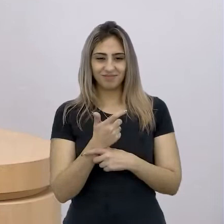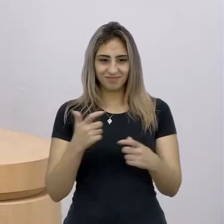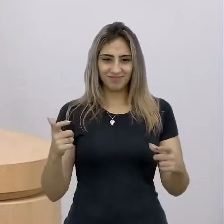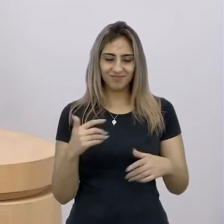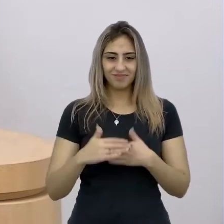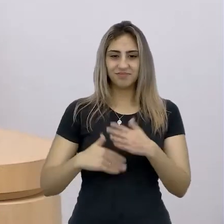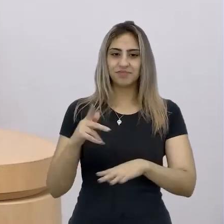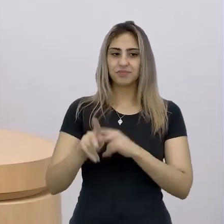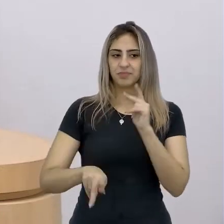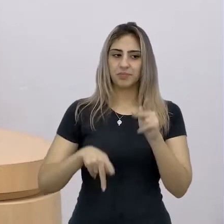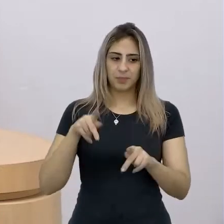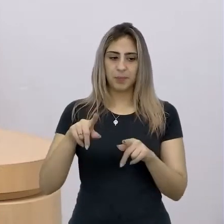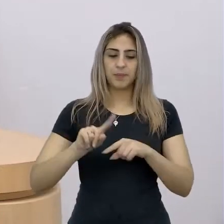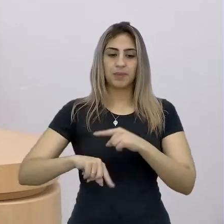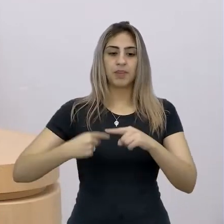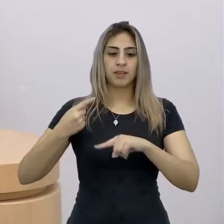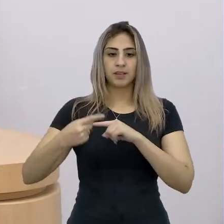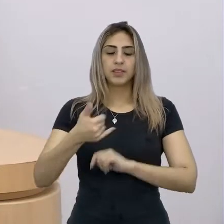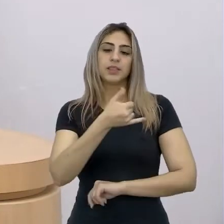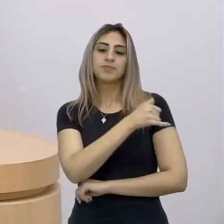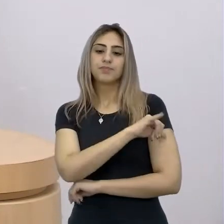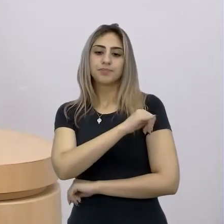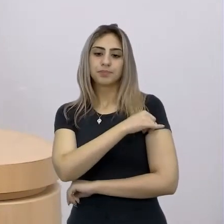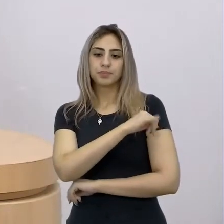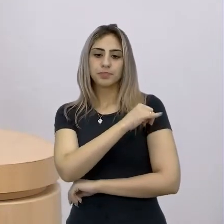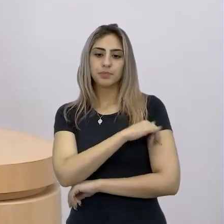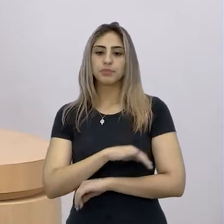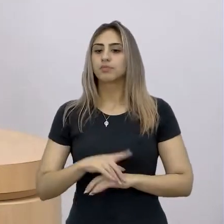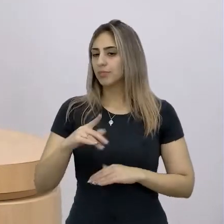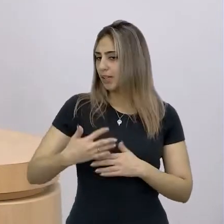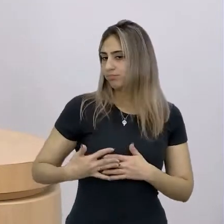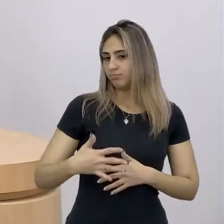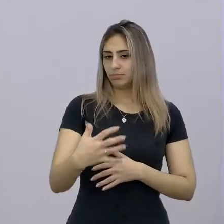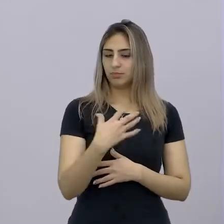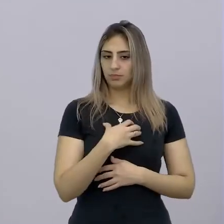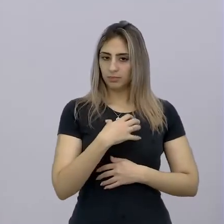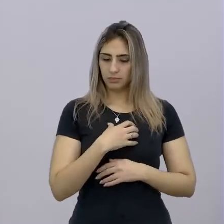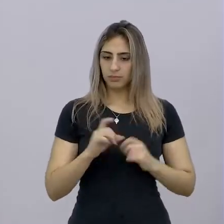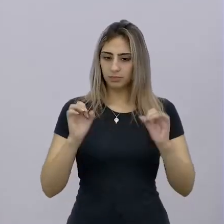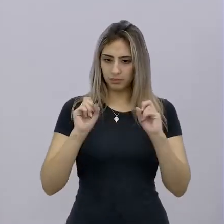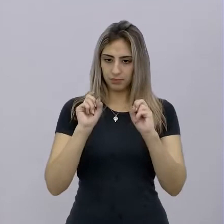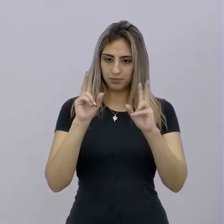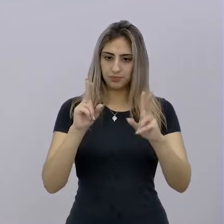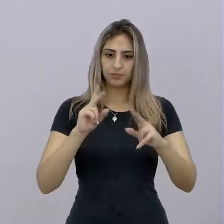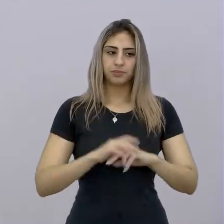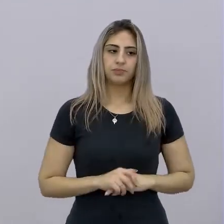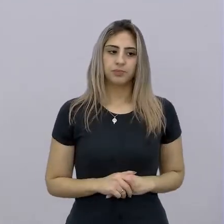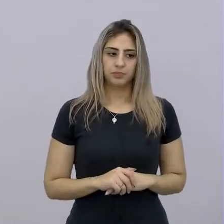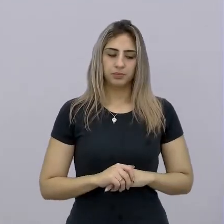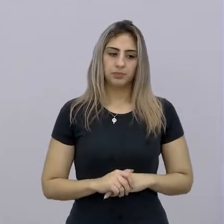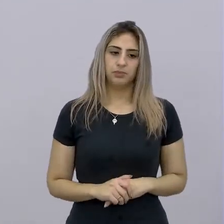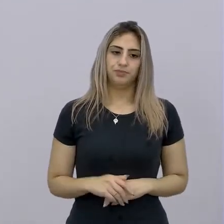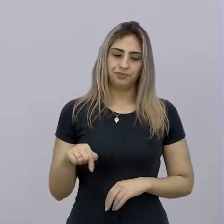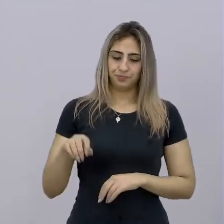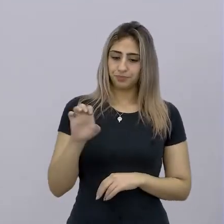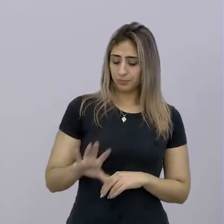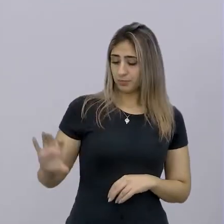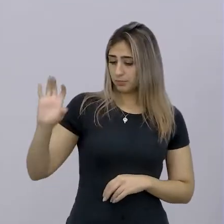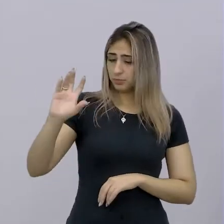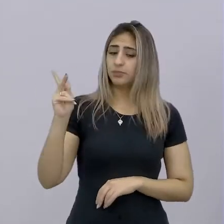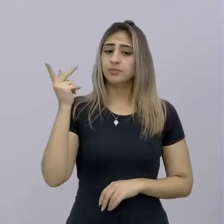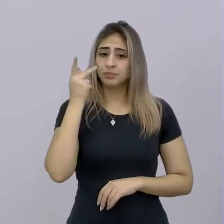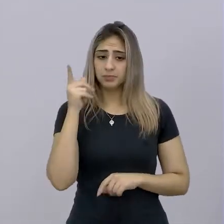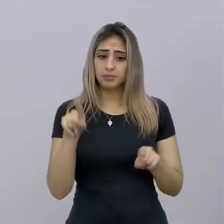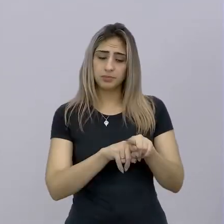termos de população, depois o do Rio de Janeiro e assim por diante, tá certo? Então, o estado de São Paulo,